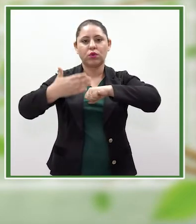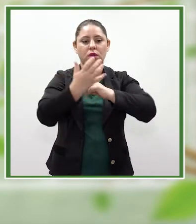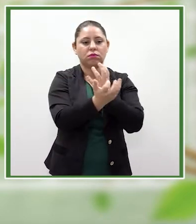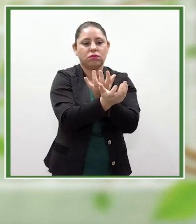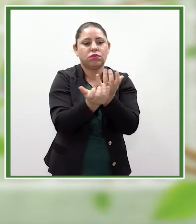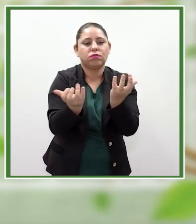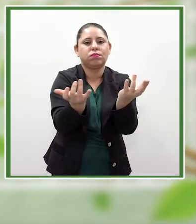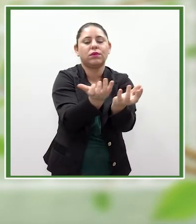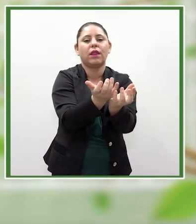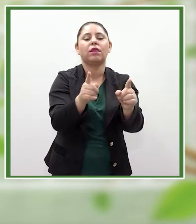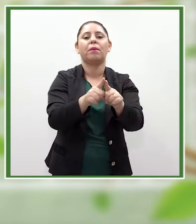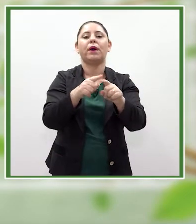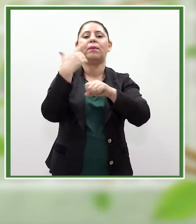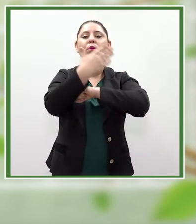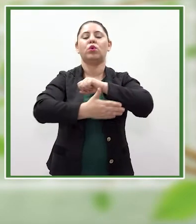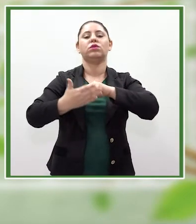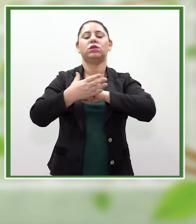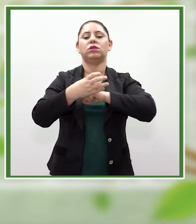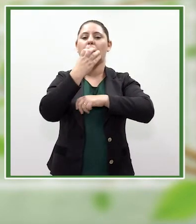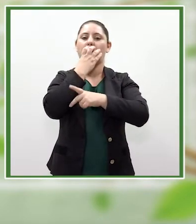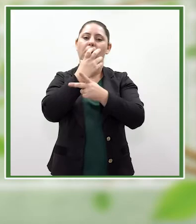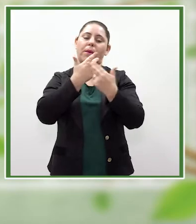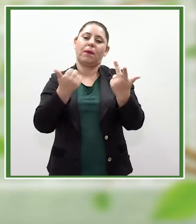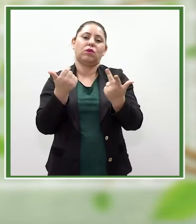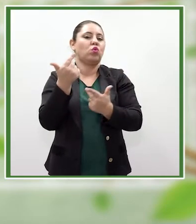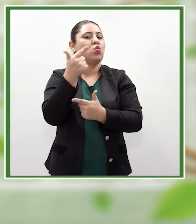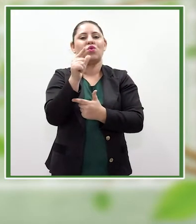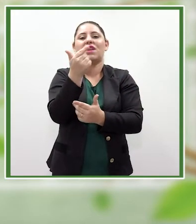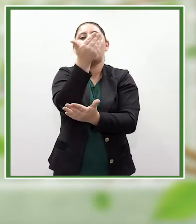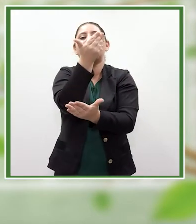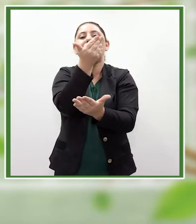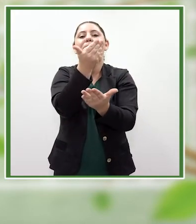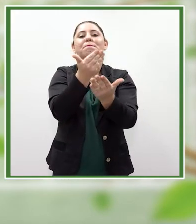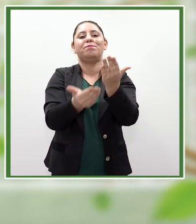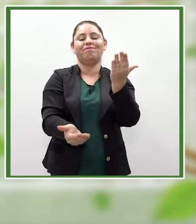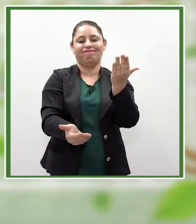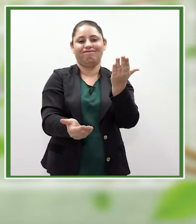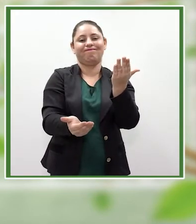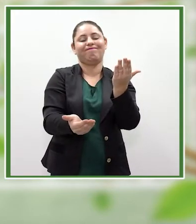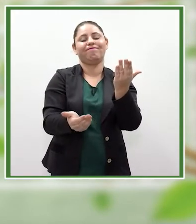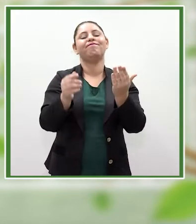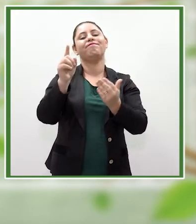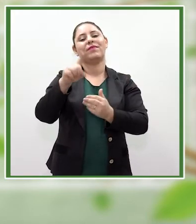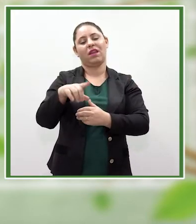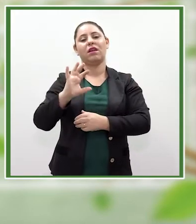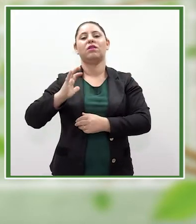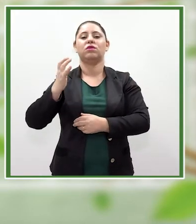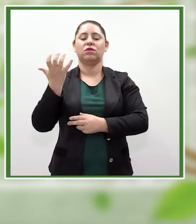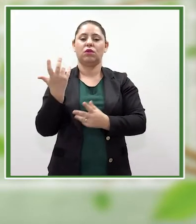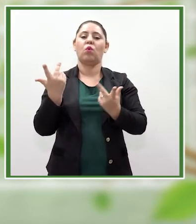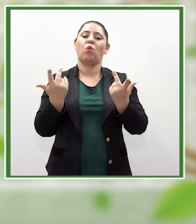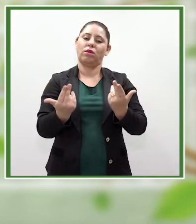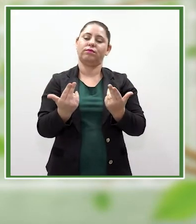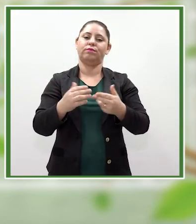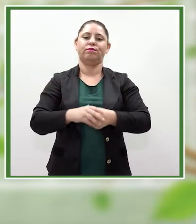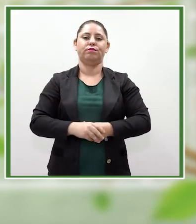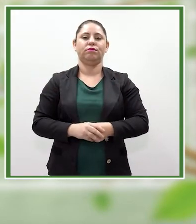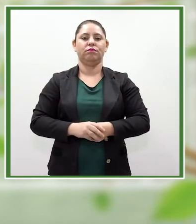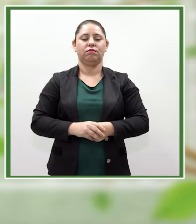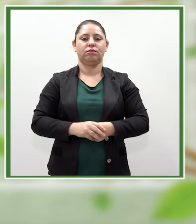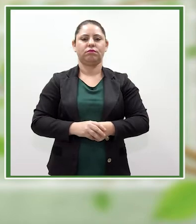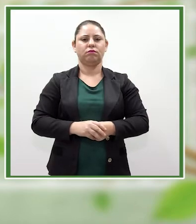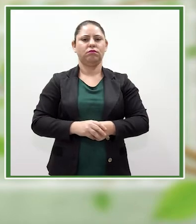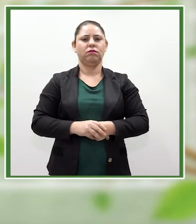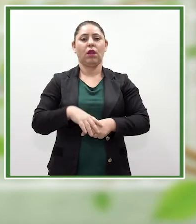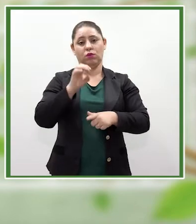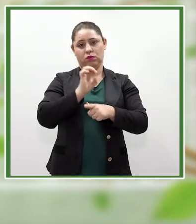uma situação tão terrível como essa. Não só no nosso estado, aqui trago mais uma foto, no caso